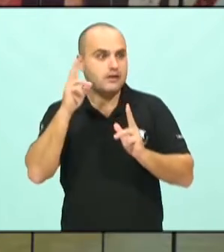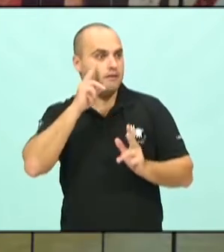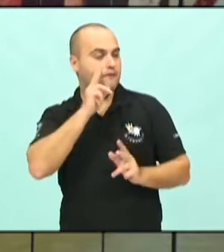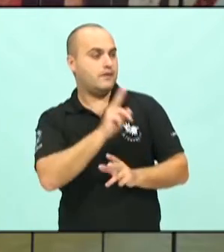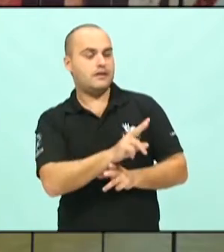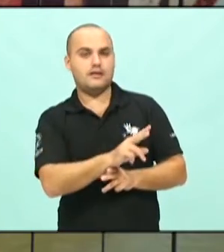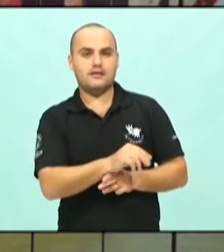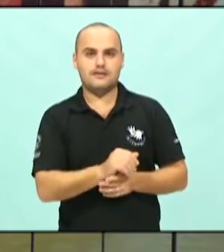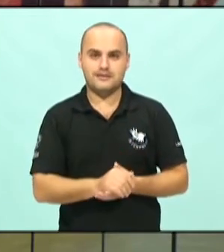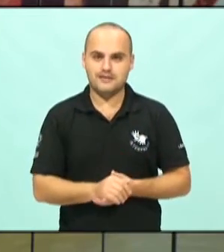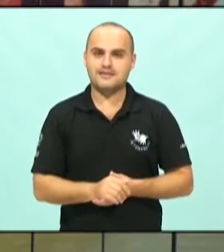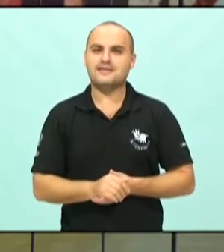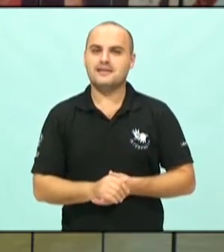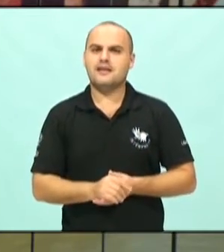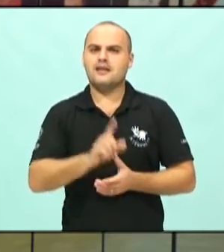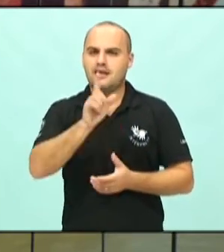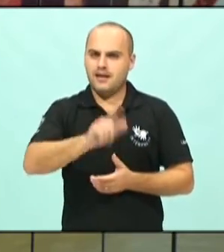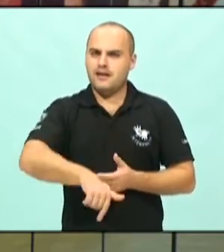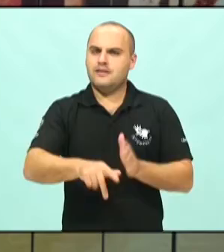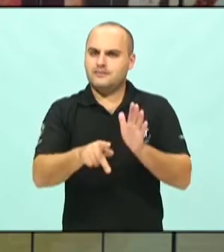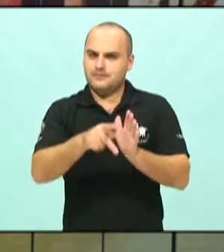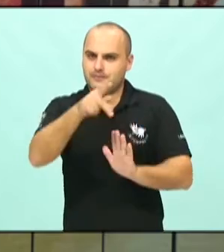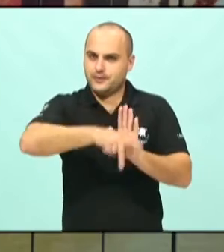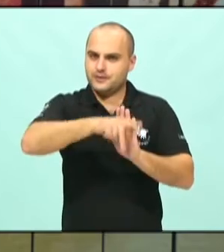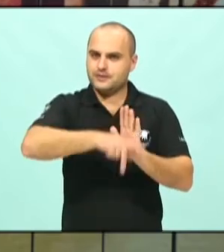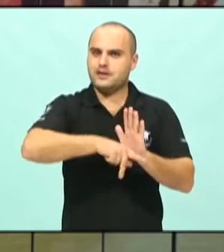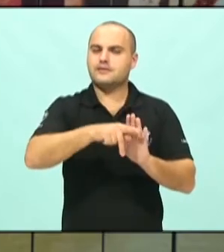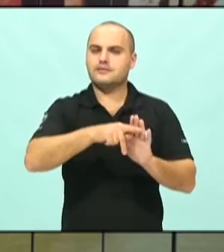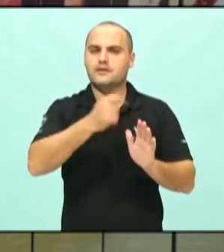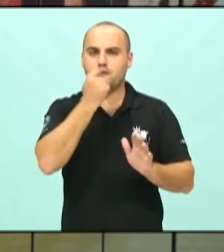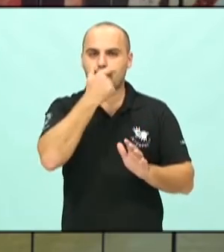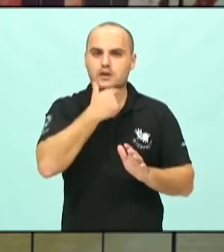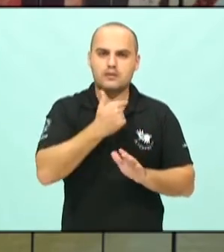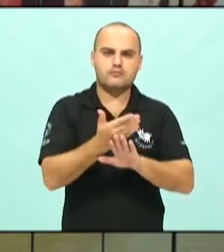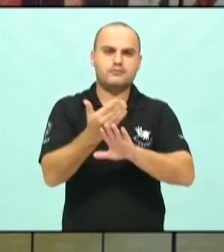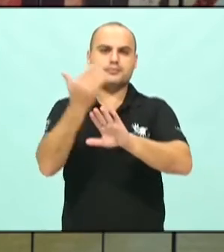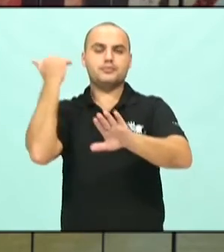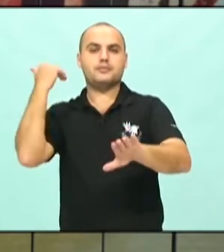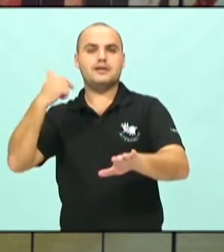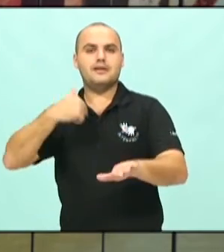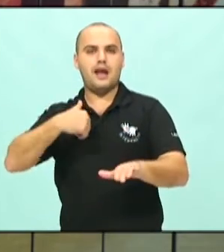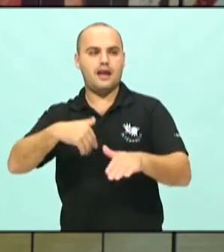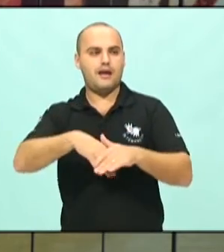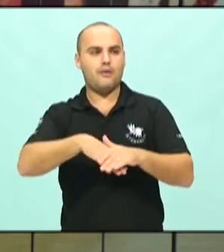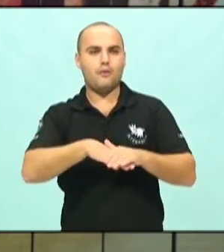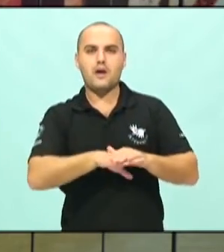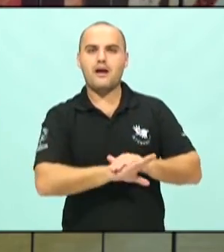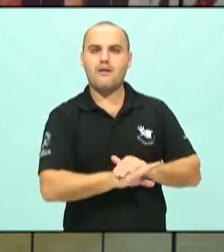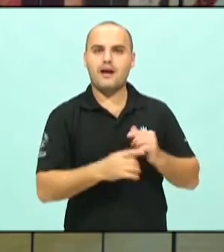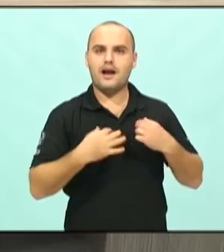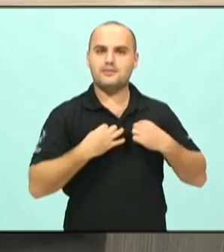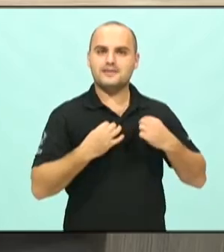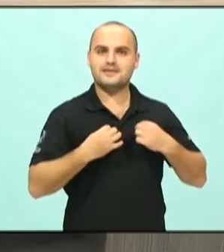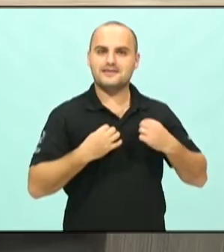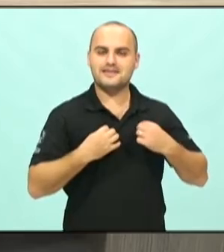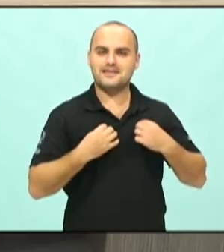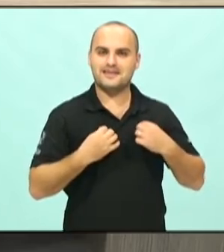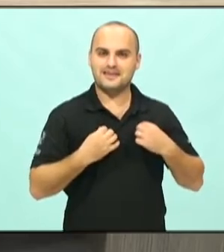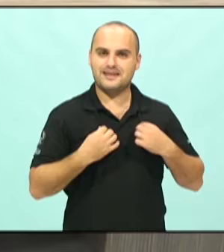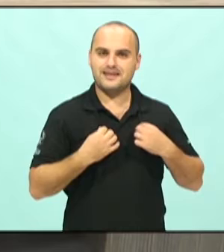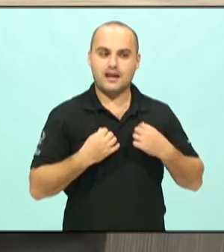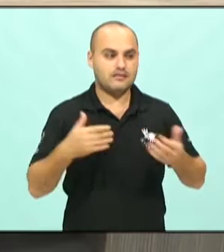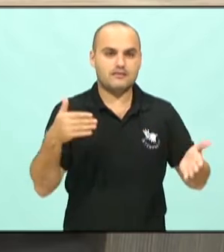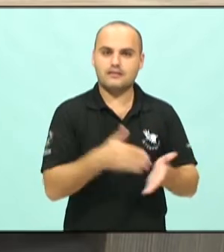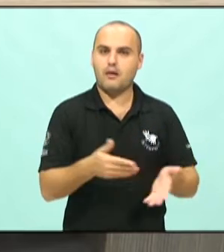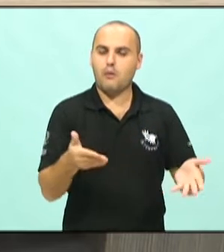criou lá no mandato dele lá atrás, que as pessoas até hoje ainda têm guardado a camiseta e usam essa camiseta com muito orgulho. Então, é um programa